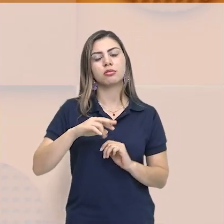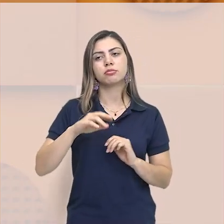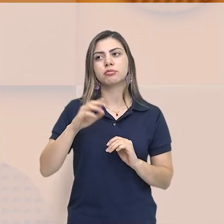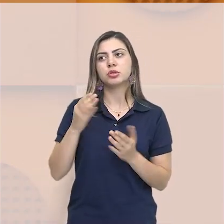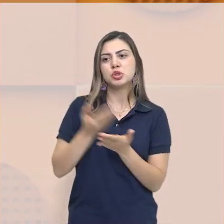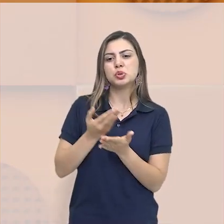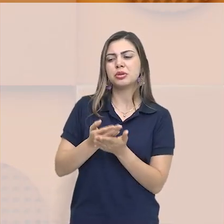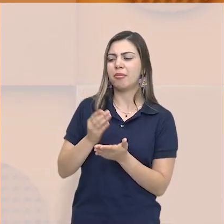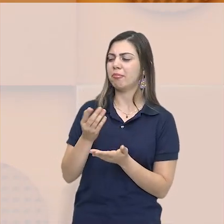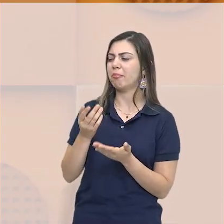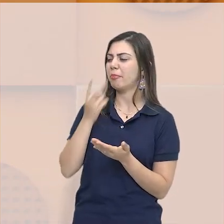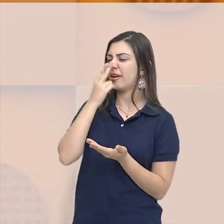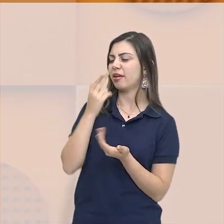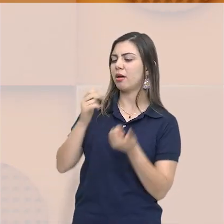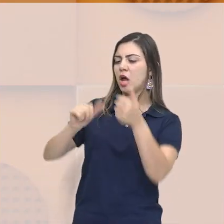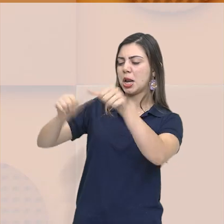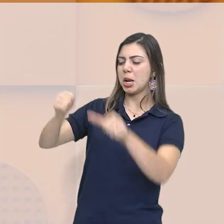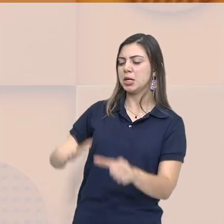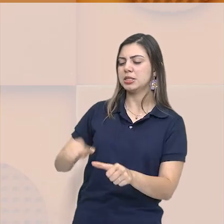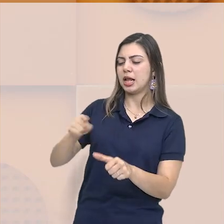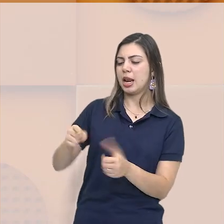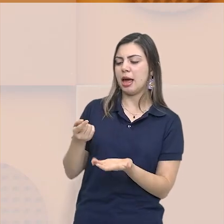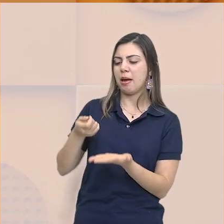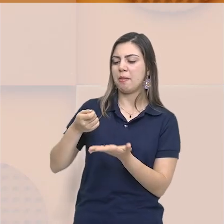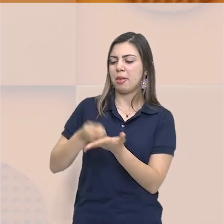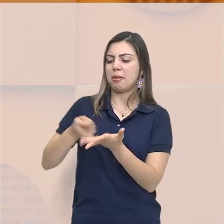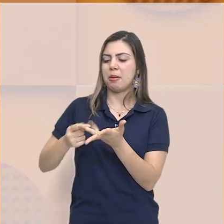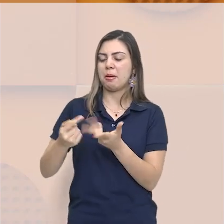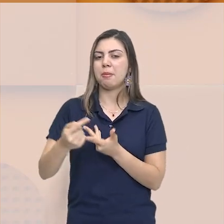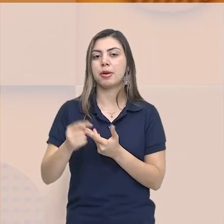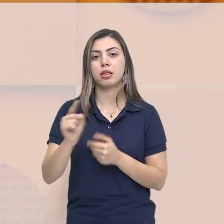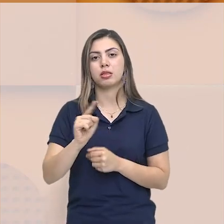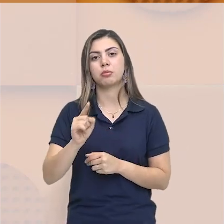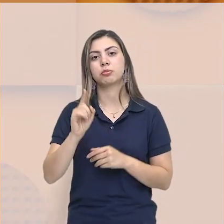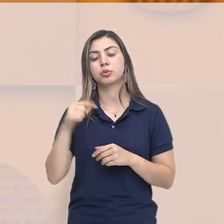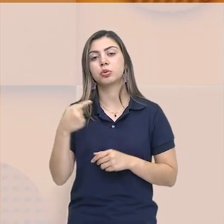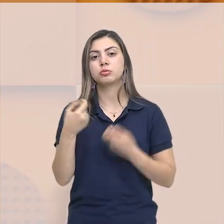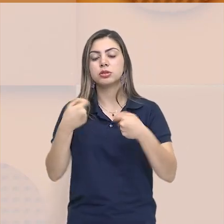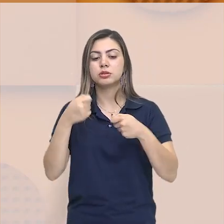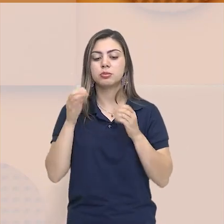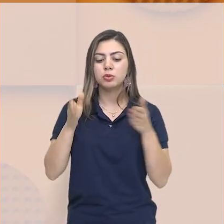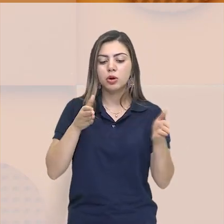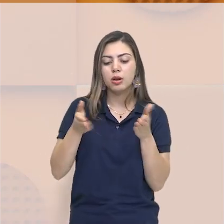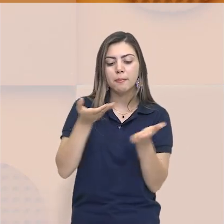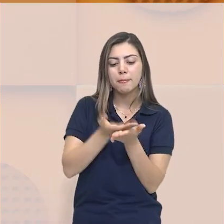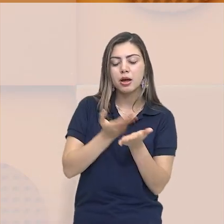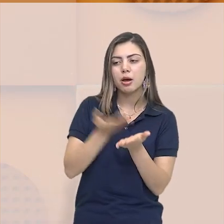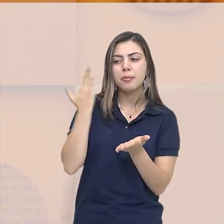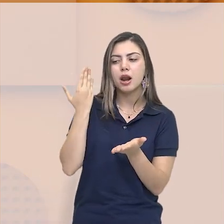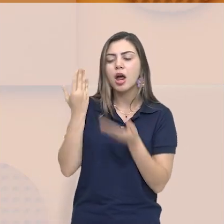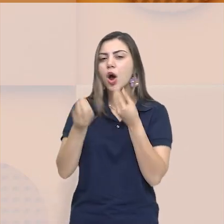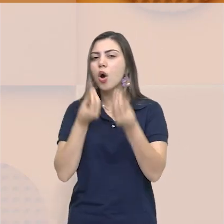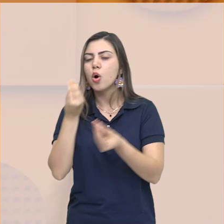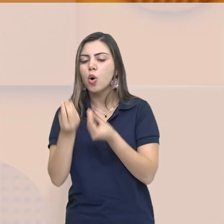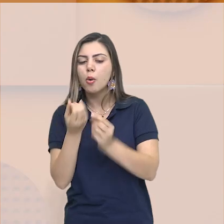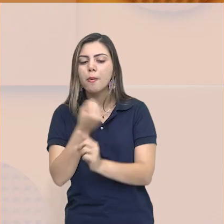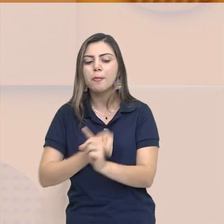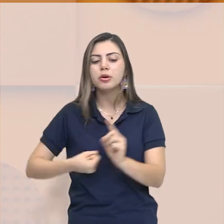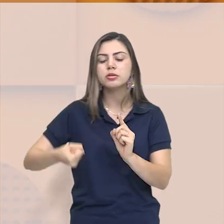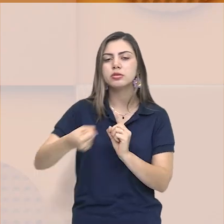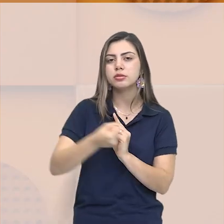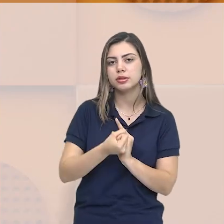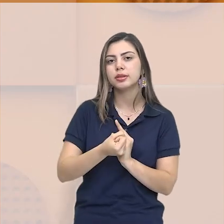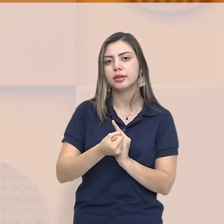forma, então, julgar aquele passado. E esse não é o objetivo. Nós temos, então, aí que compreender como que aquela sociedade, então, ela